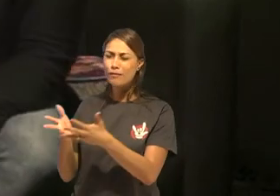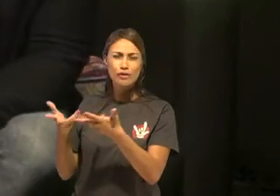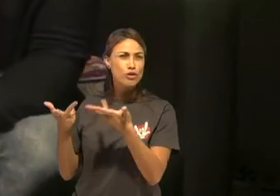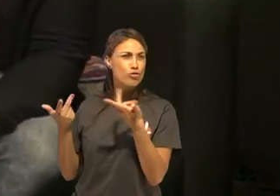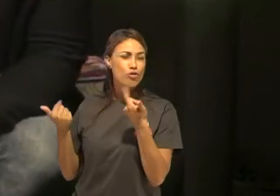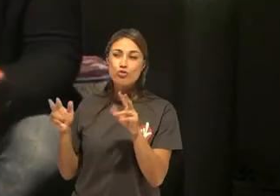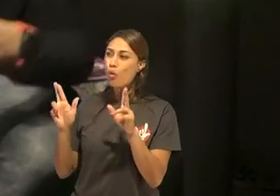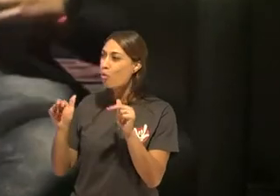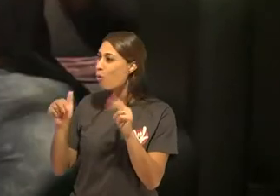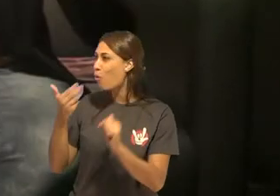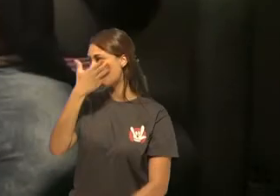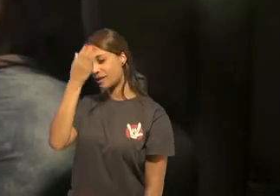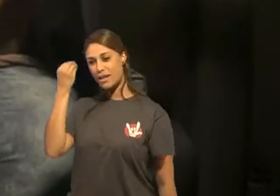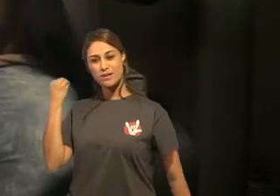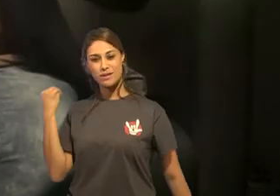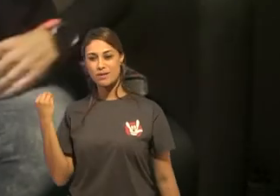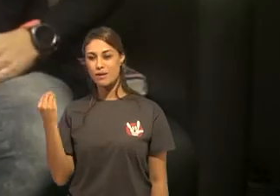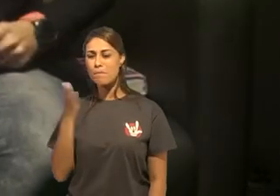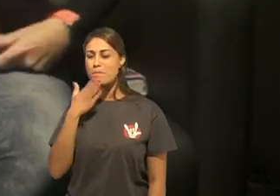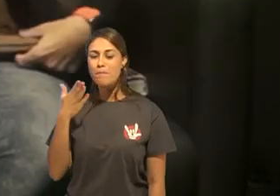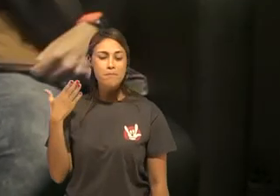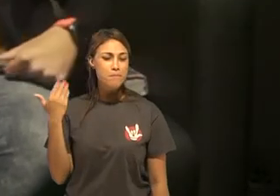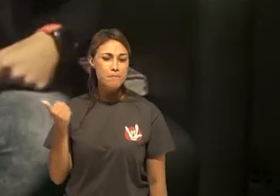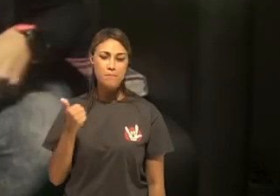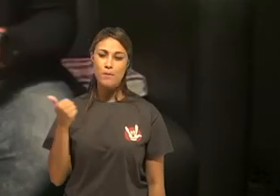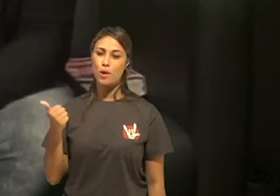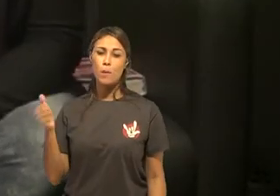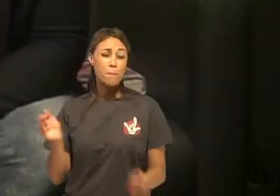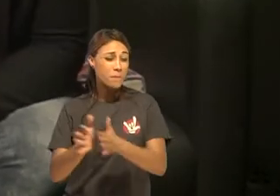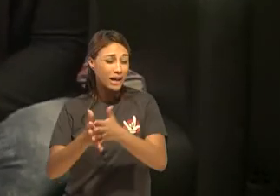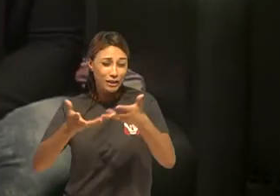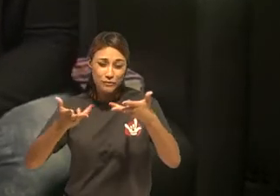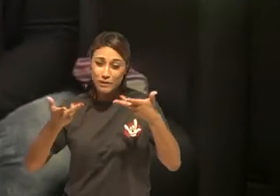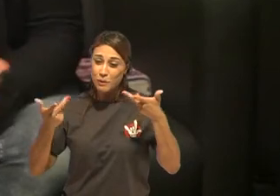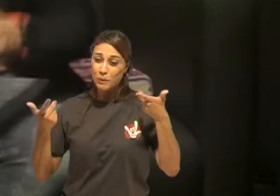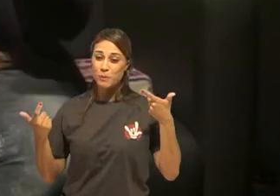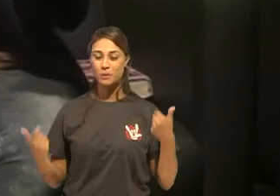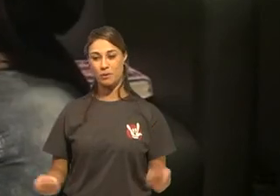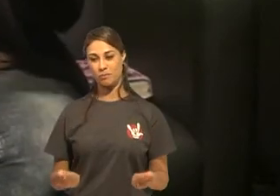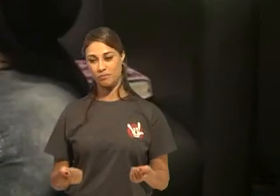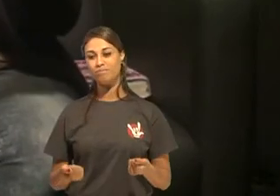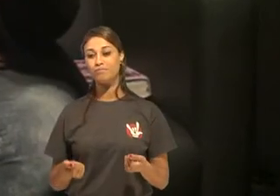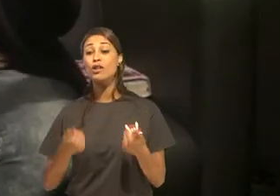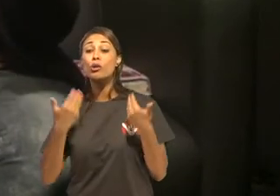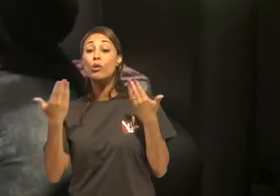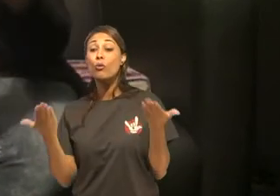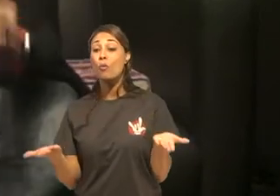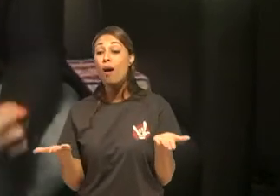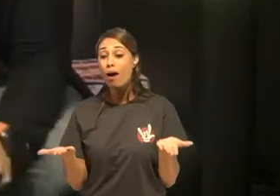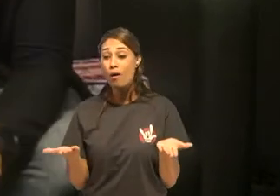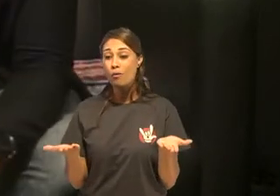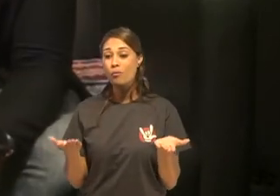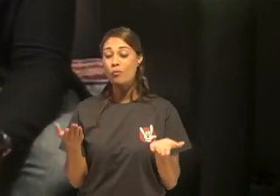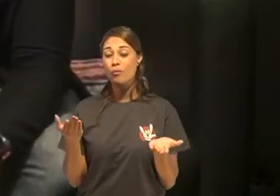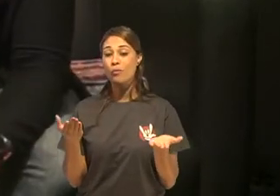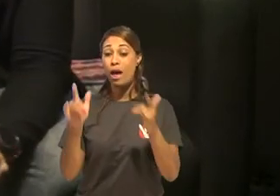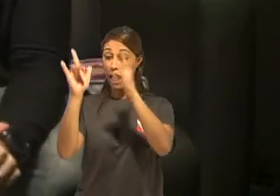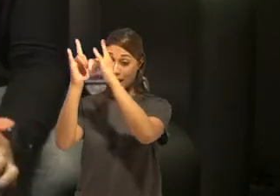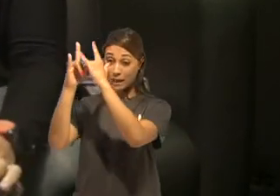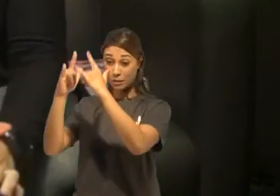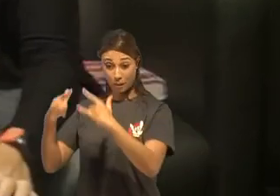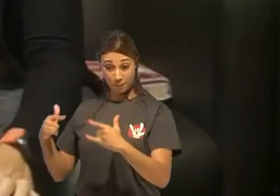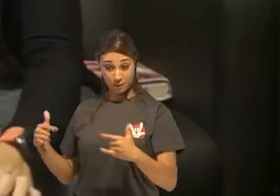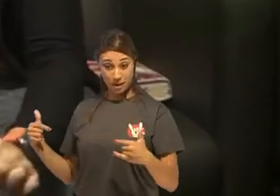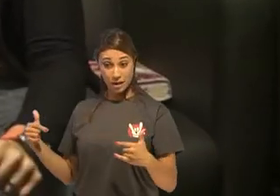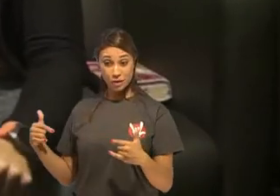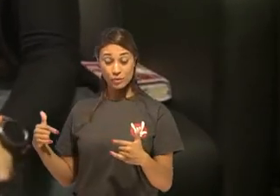Que já foram em mais de 10 acampes aqui do Magia Hermelino. Mas qual foi aquele que mais te marcou? A gente quer saber. Dá para você